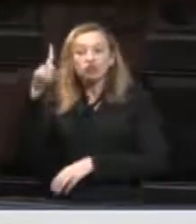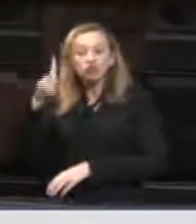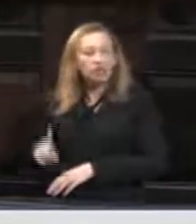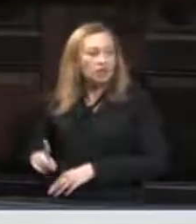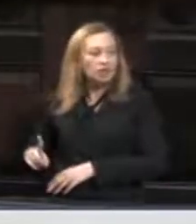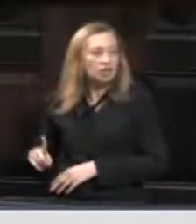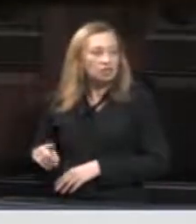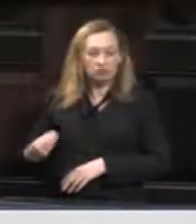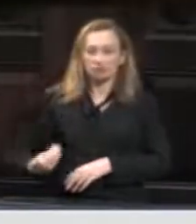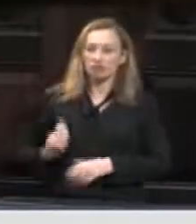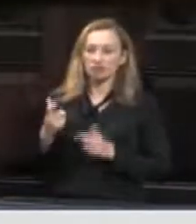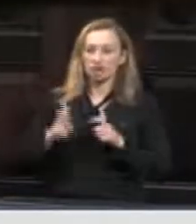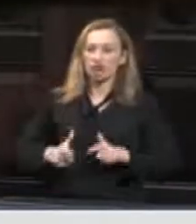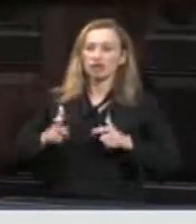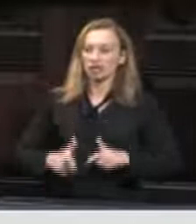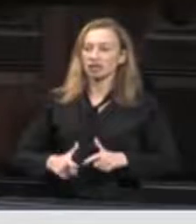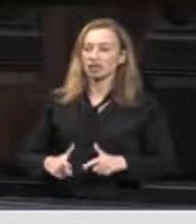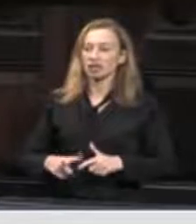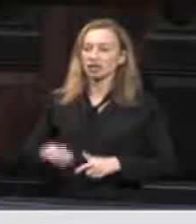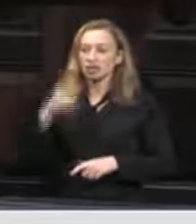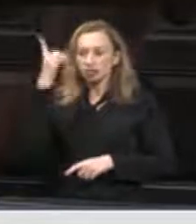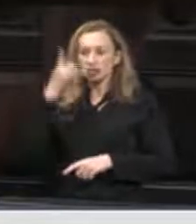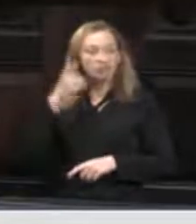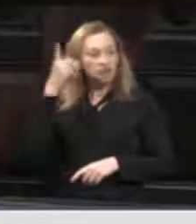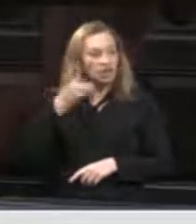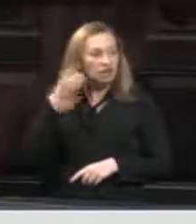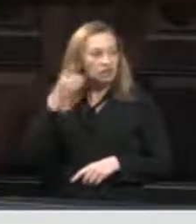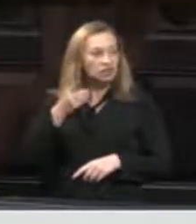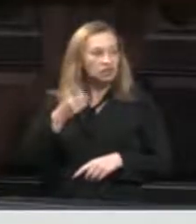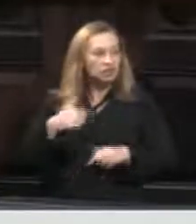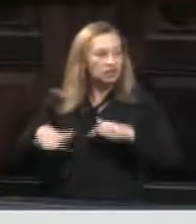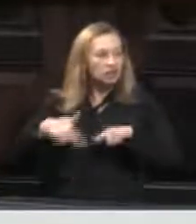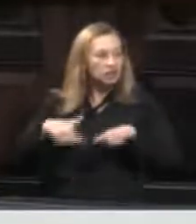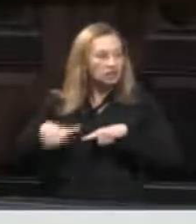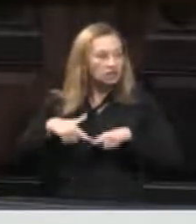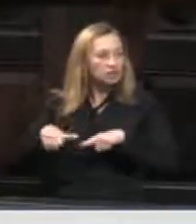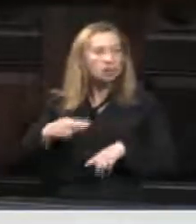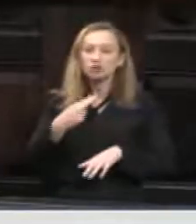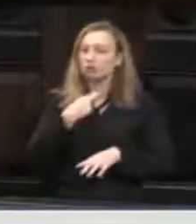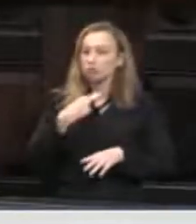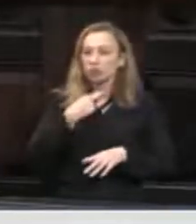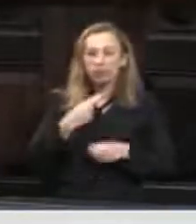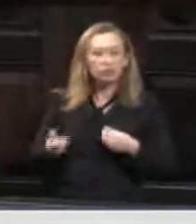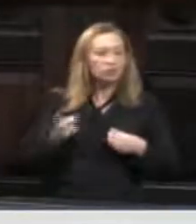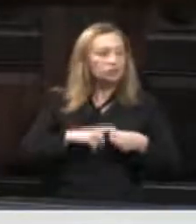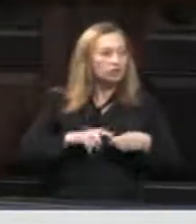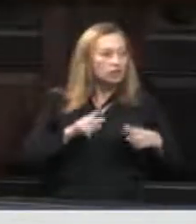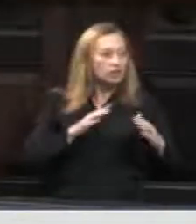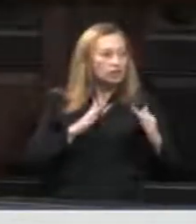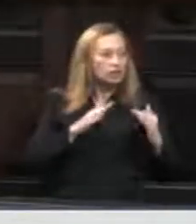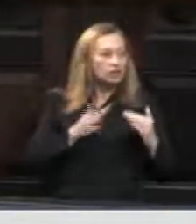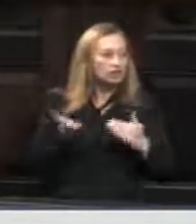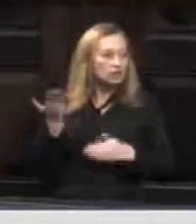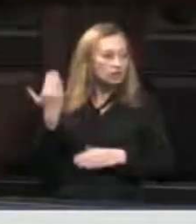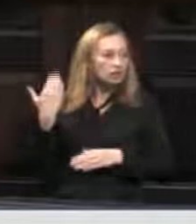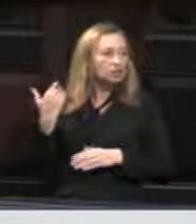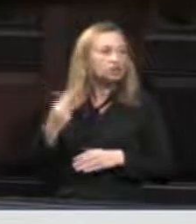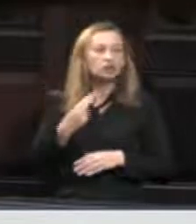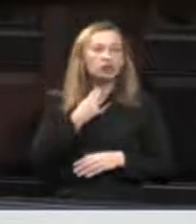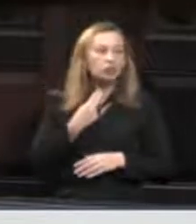parlamento. Então a gente não pode, de maneira nenhuma, dar nenhum passo atrás de nossa democracia. A gente não